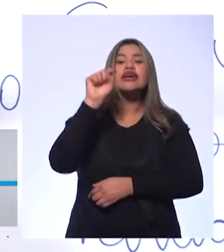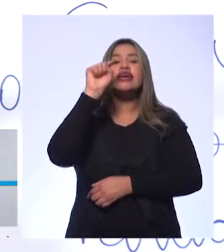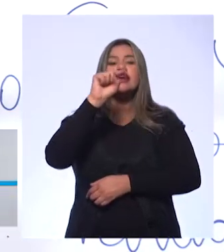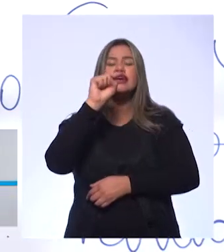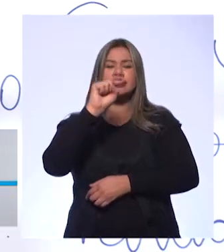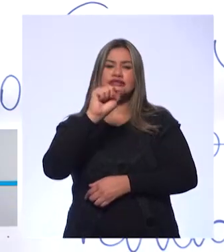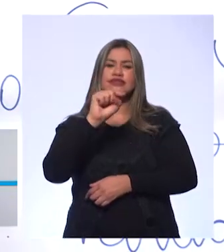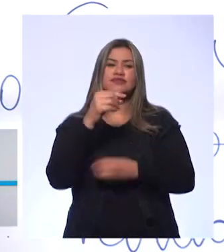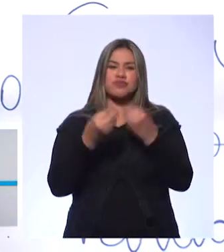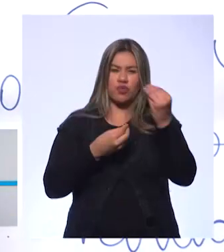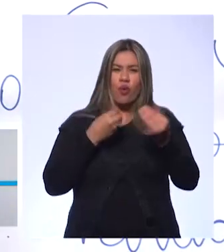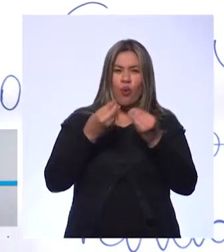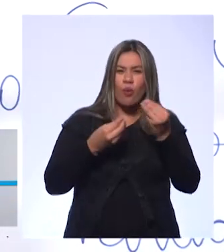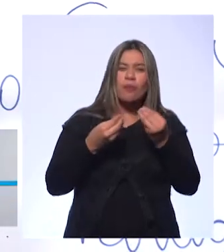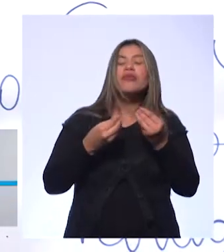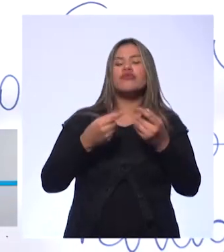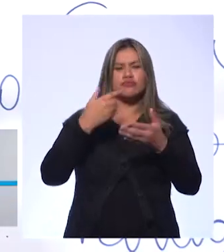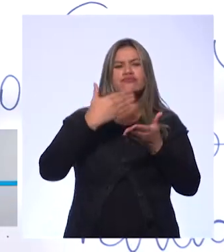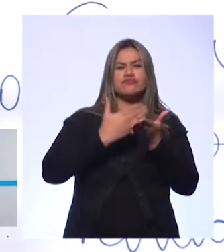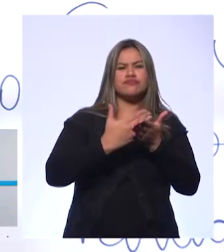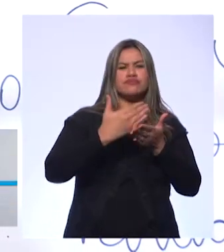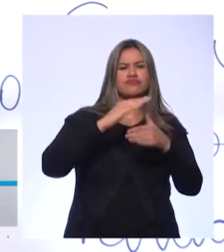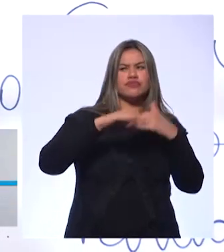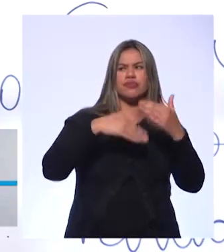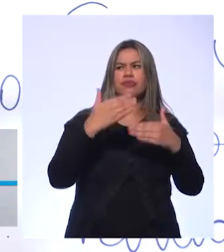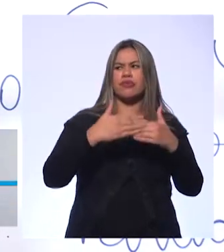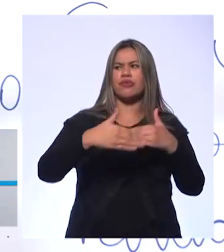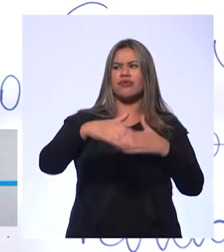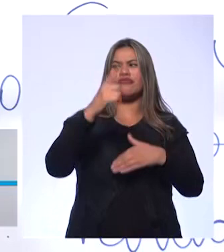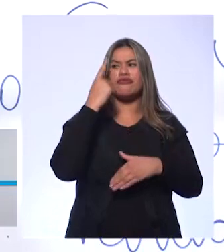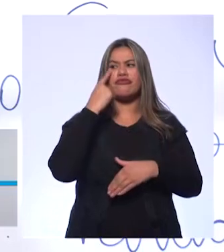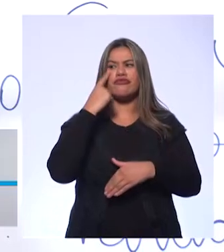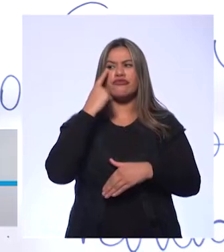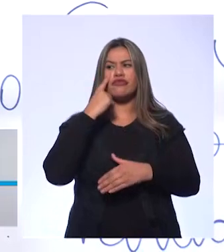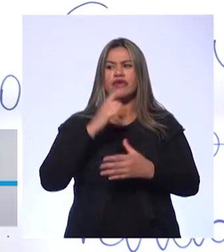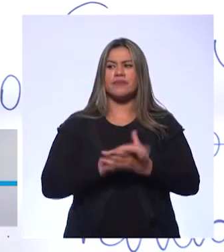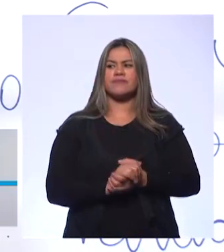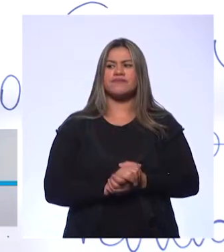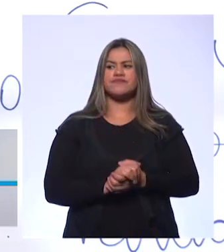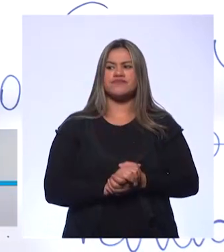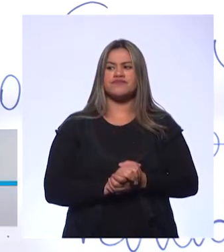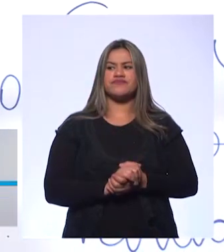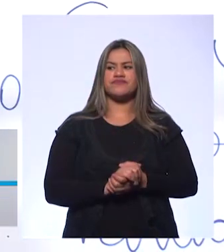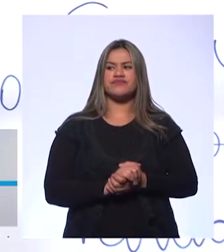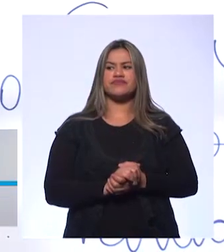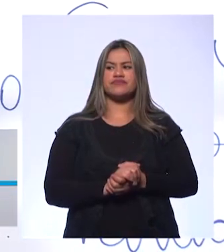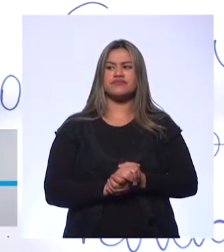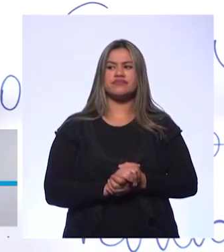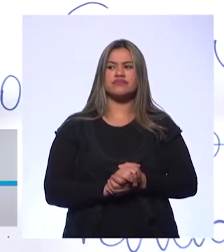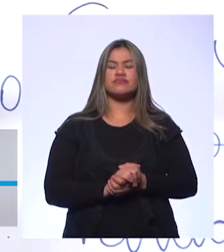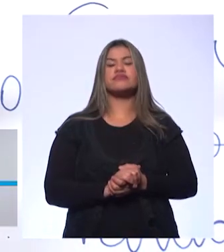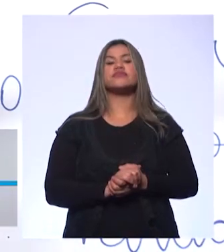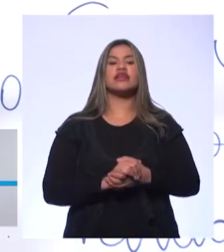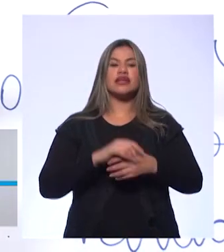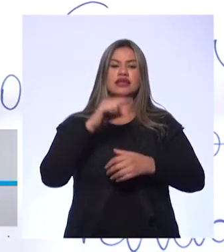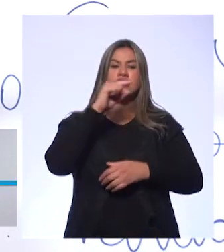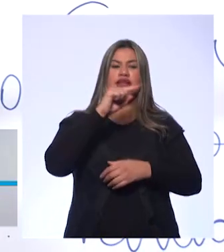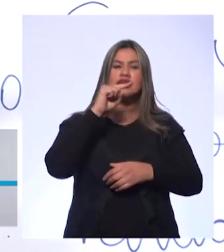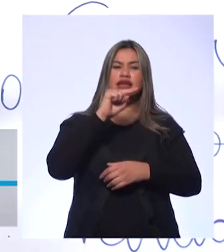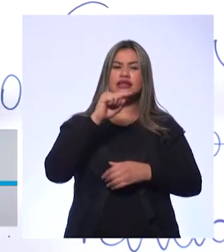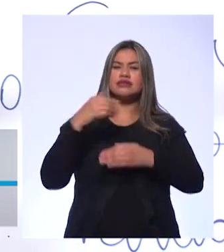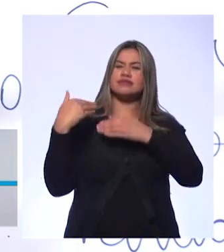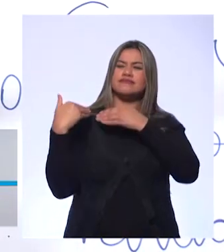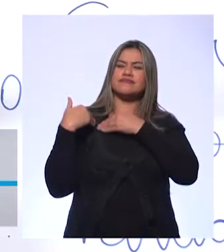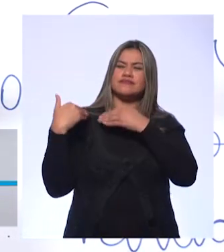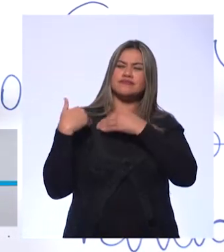aqui no Brasil historiadores brasileiros e também inglês consideram ele é uma figura é irresponsável